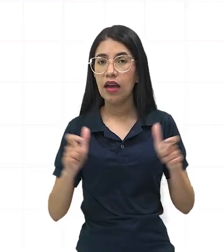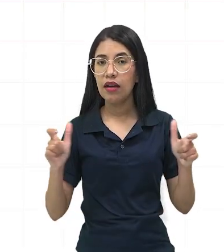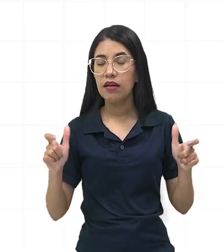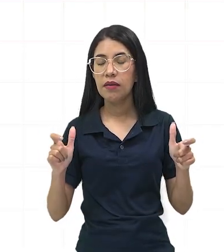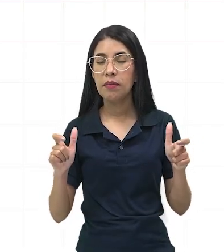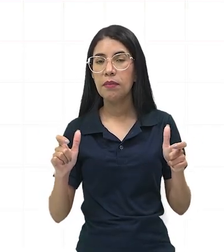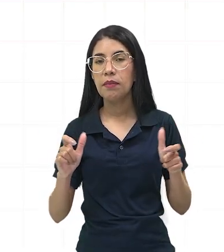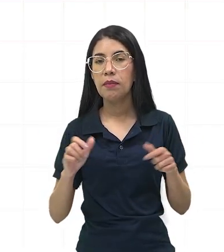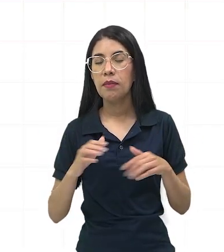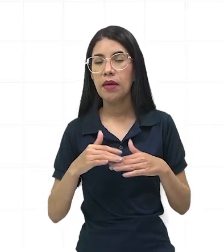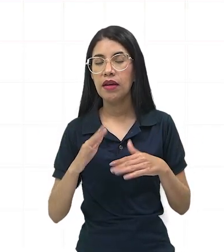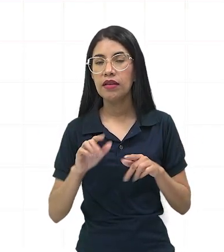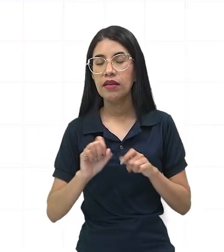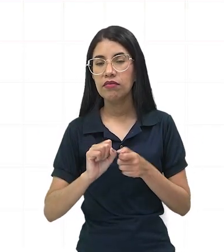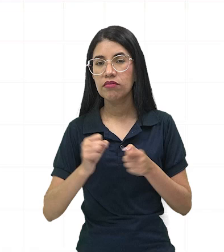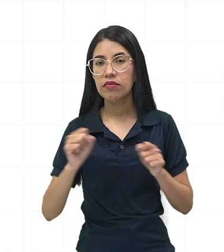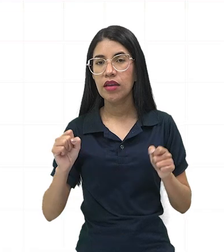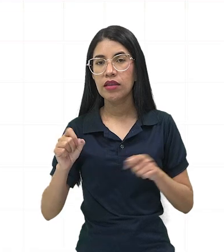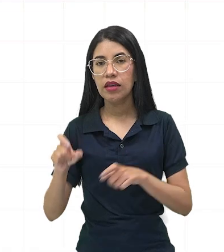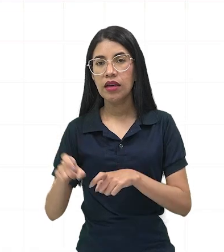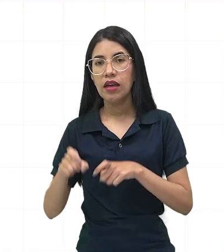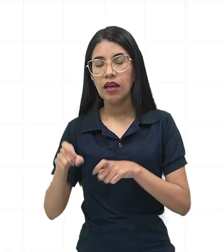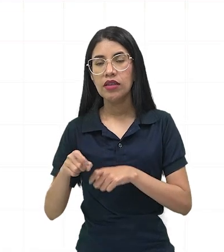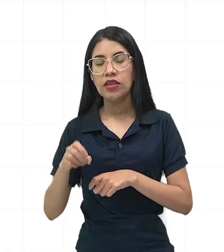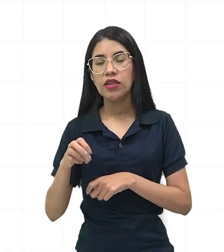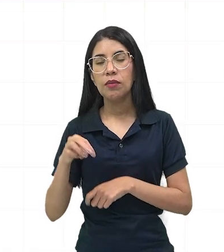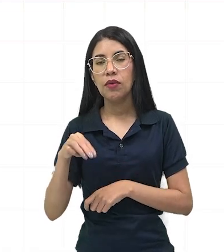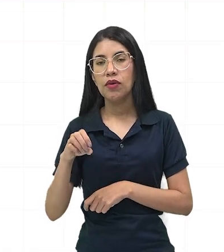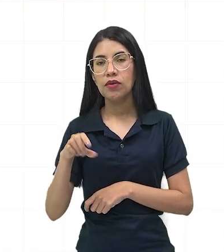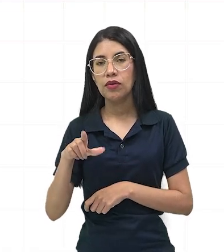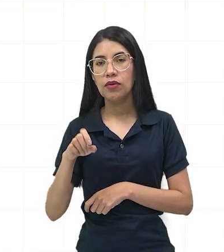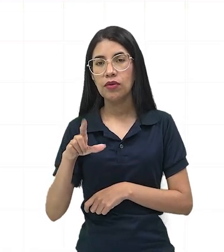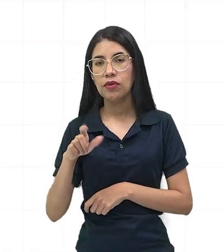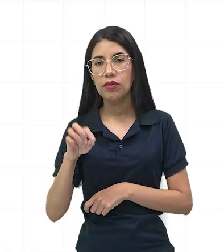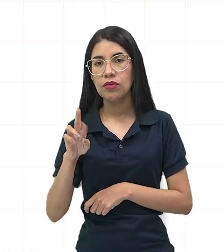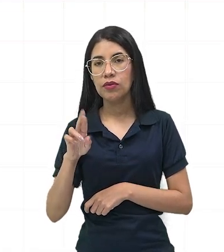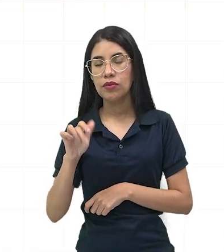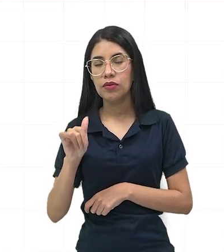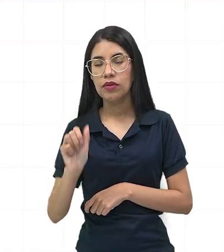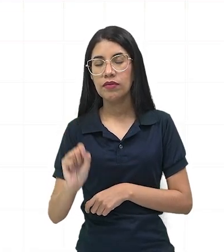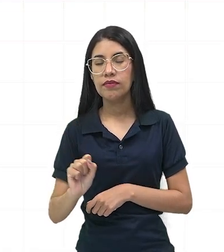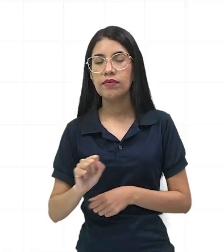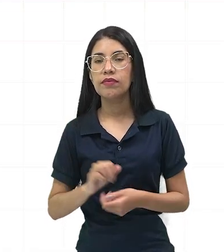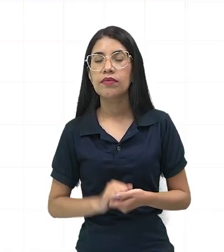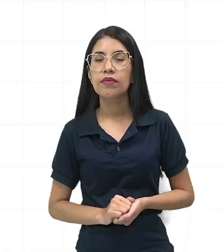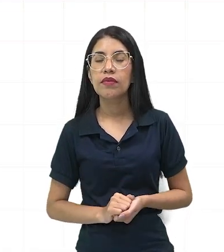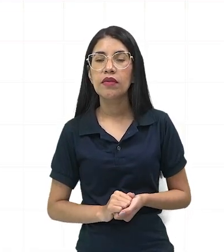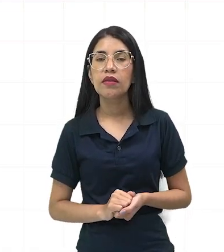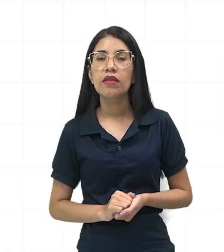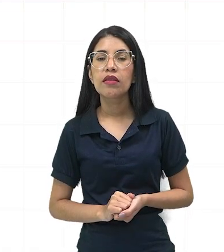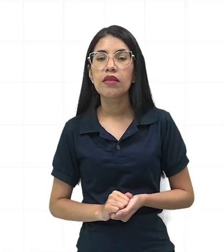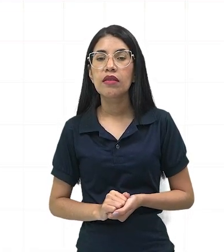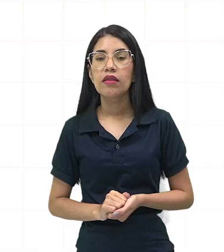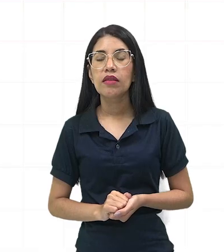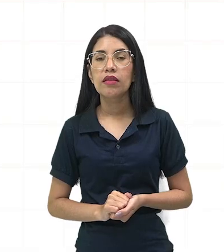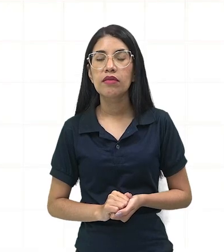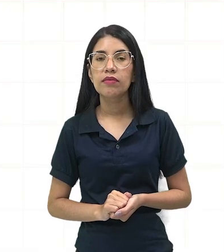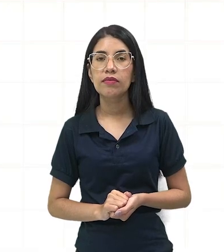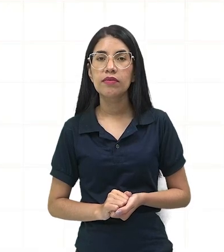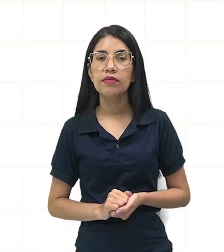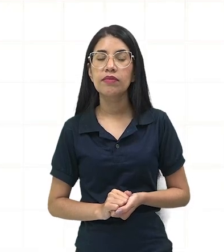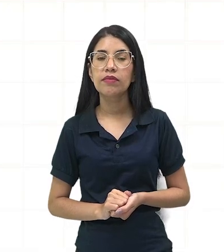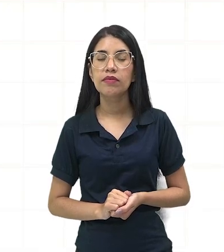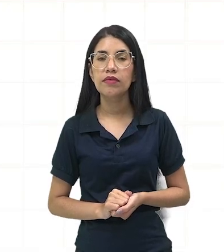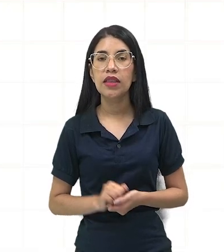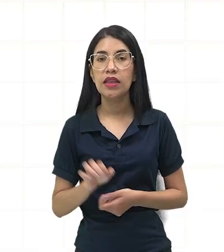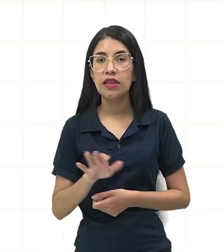propriedades agrícolas monocultoras. Aqui a gente tem a execução